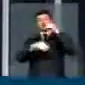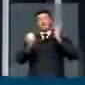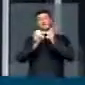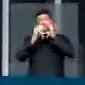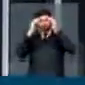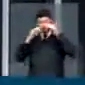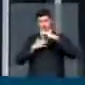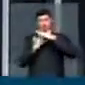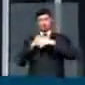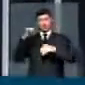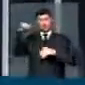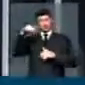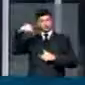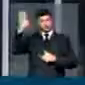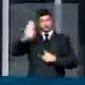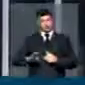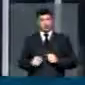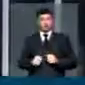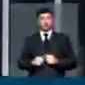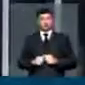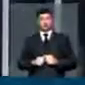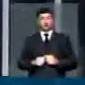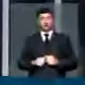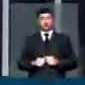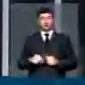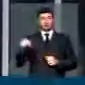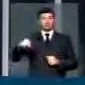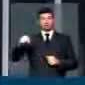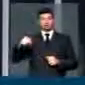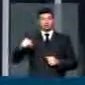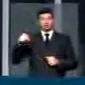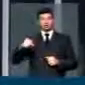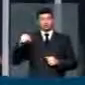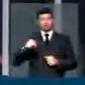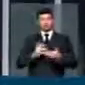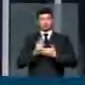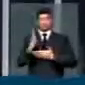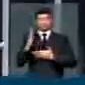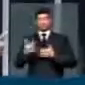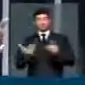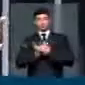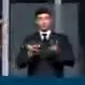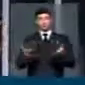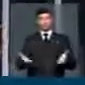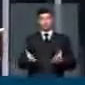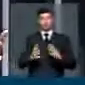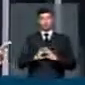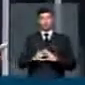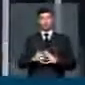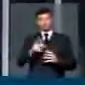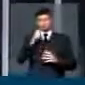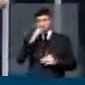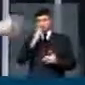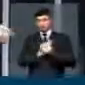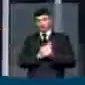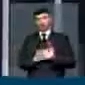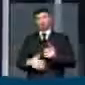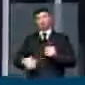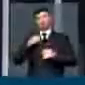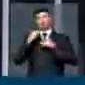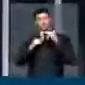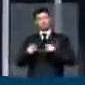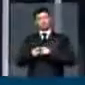das empresas aéreas do nosso país, aqui está, já está aprovado esse requerimento, o requerimento de informações